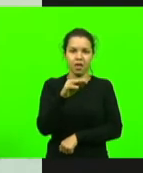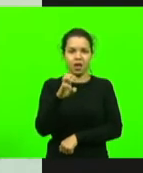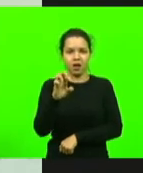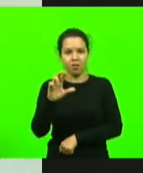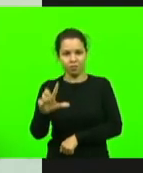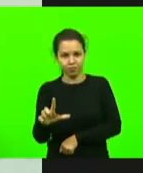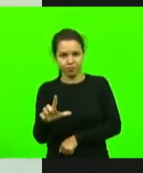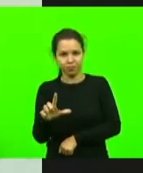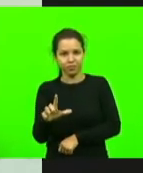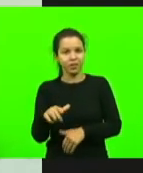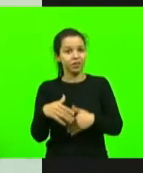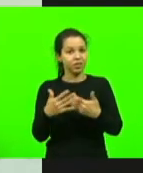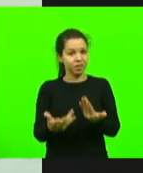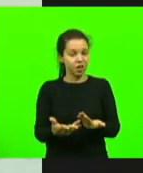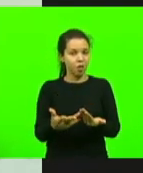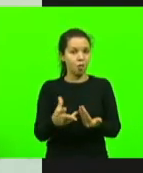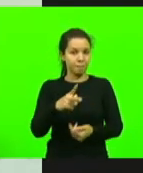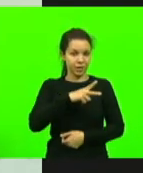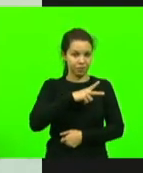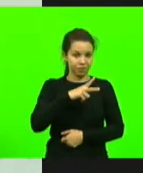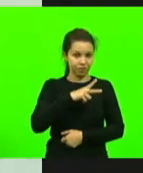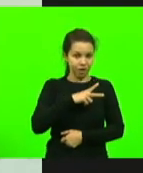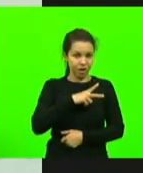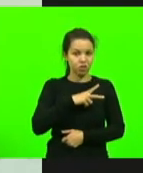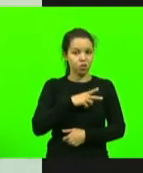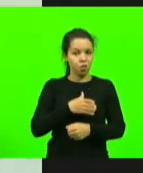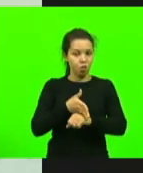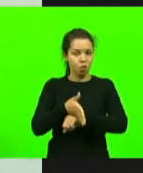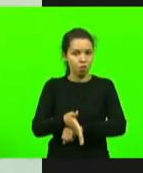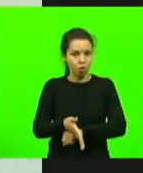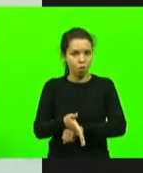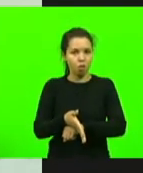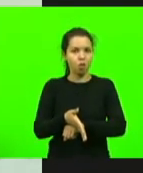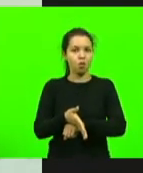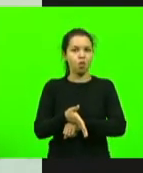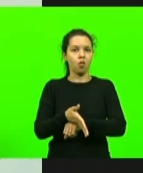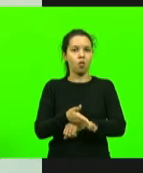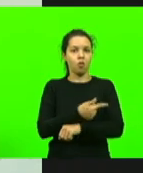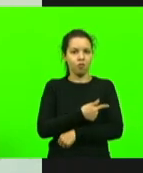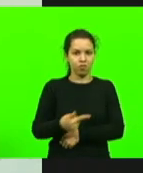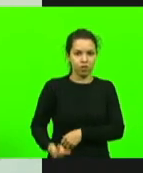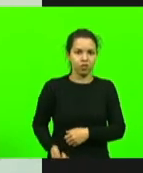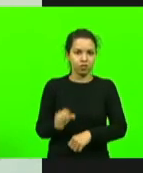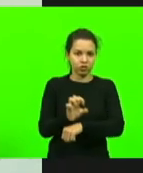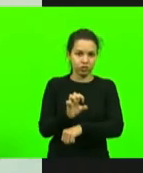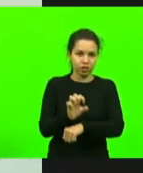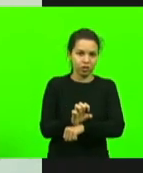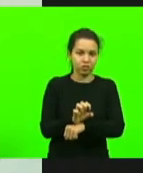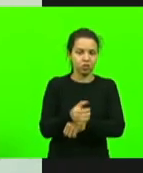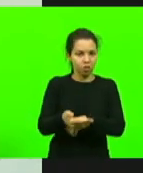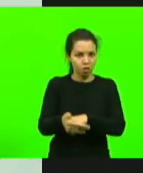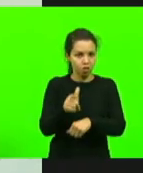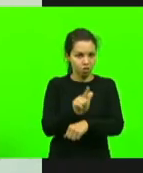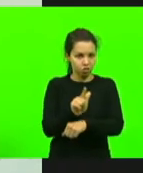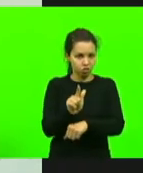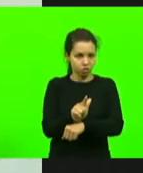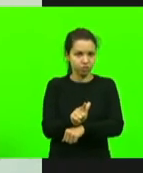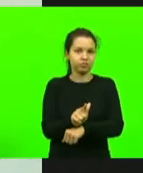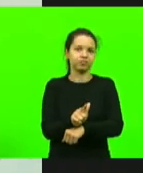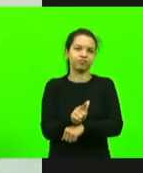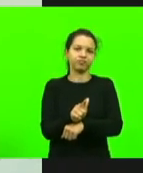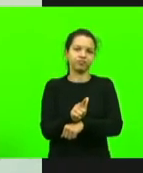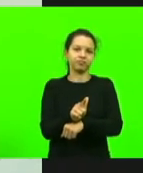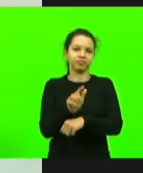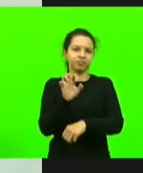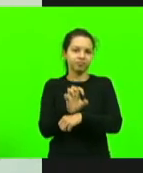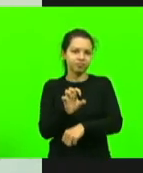privado entra para dentro do Estado e entra para dentro da gestão estatal entra para dentro